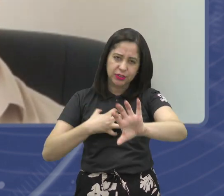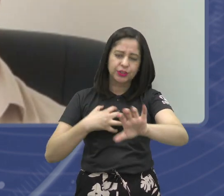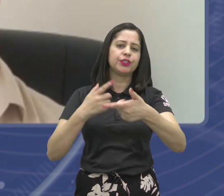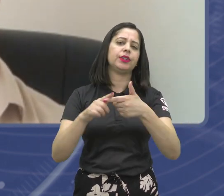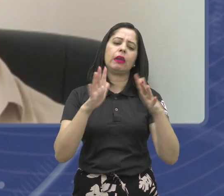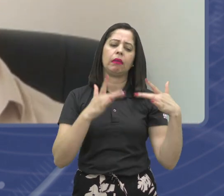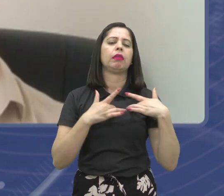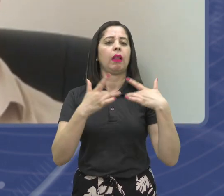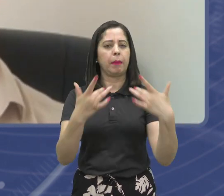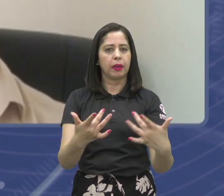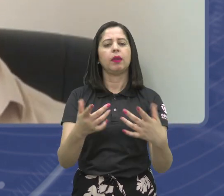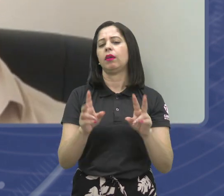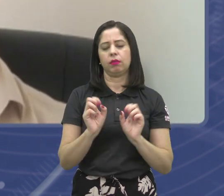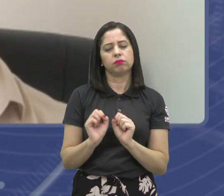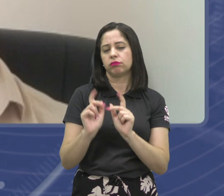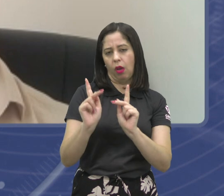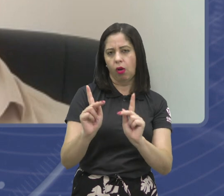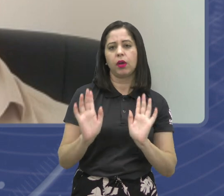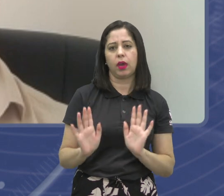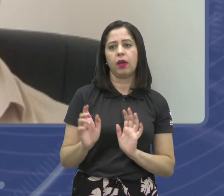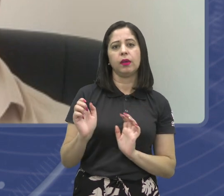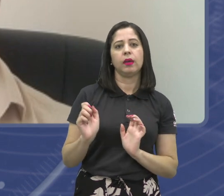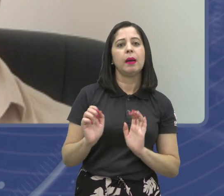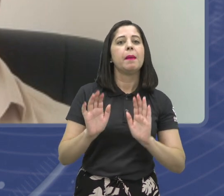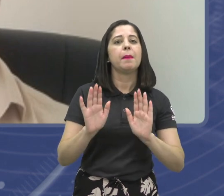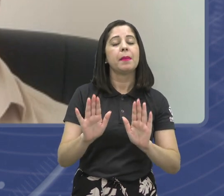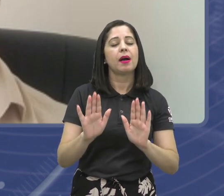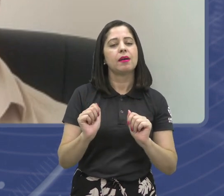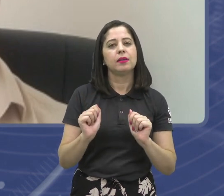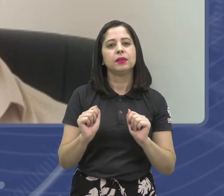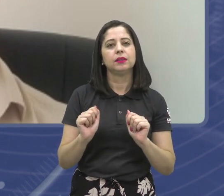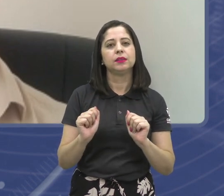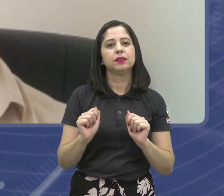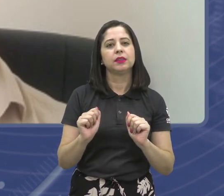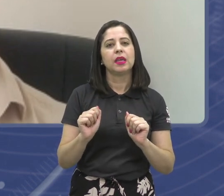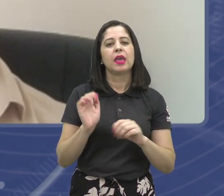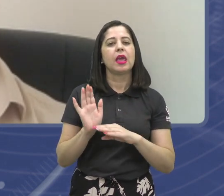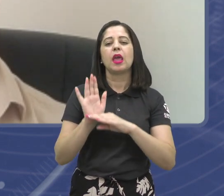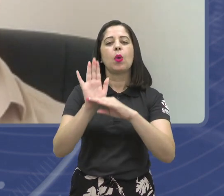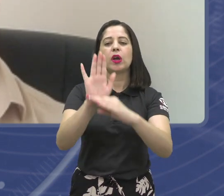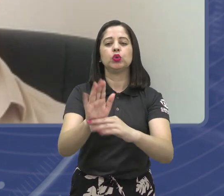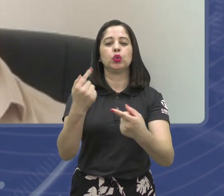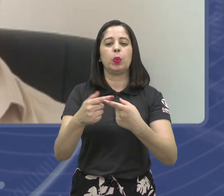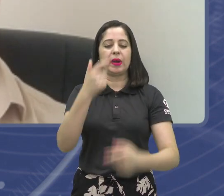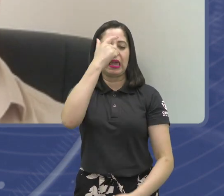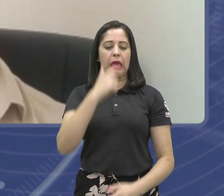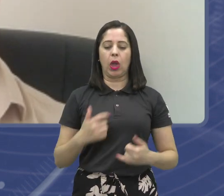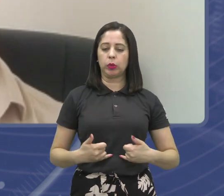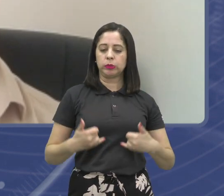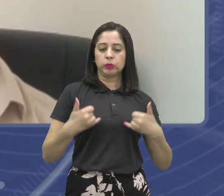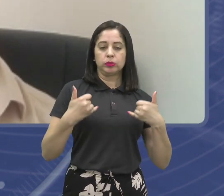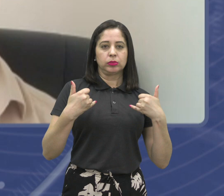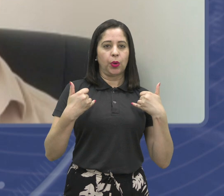ver no próximo, que foi muito bem pontuado pela Tatiana, ou a gente acaba ajudando mais por nós mesmos, porque aí entra também a questão,